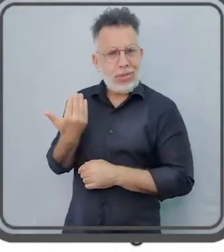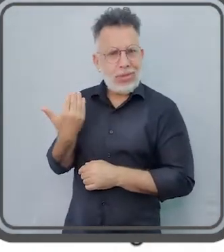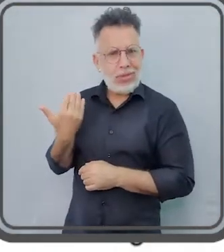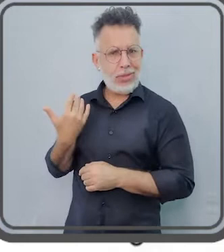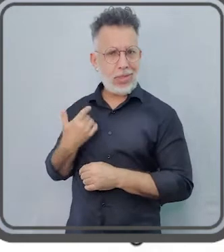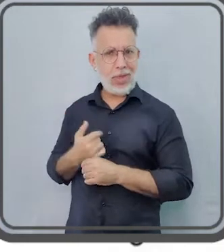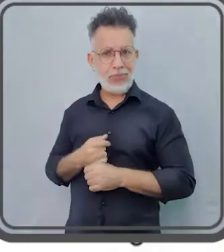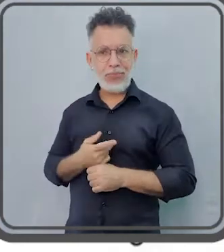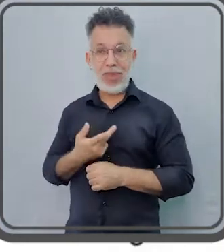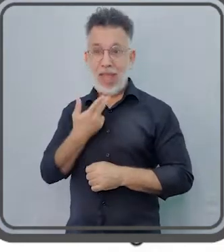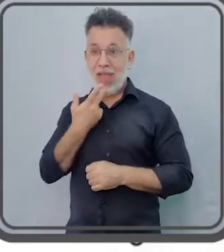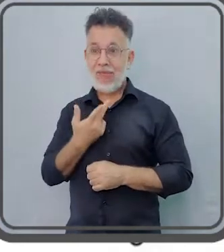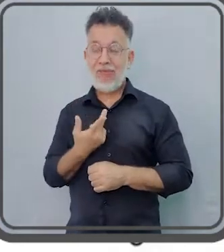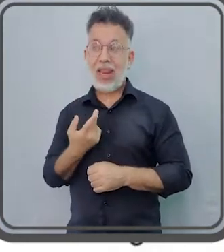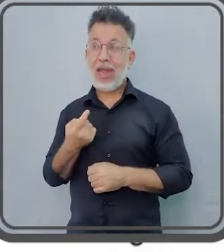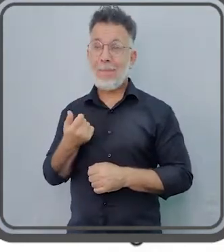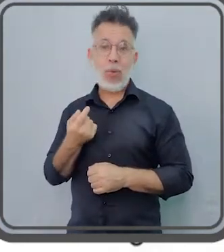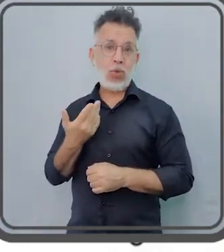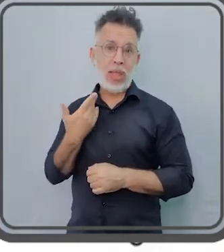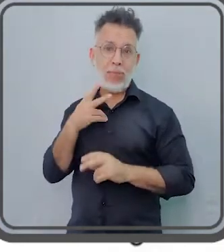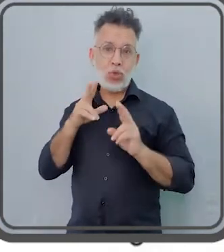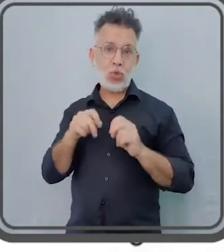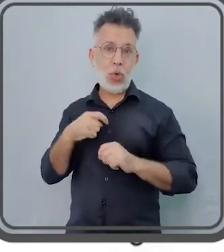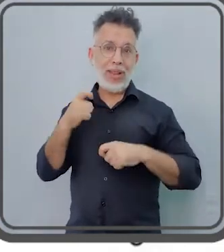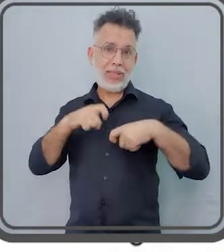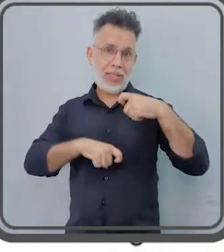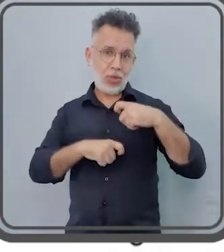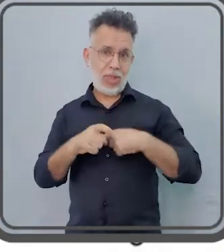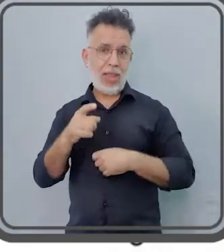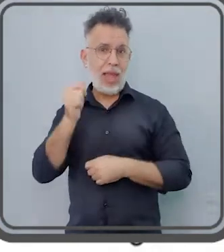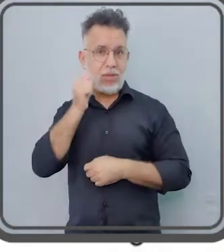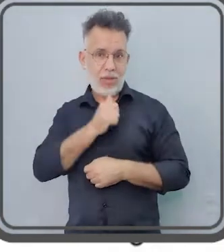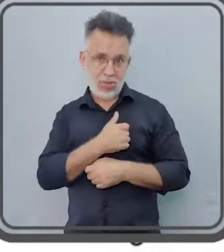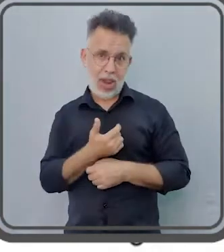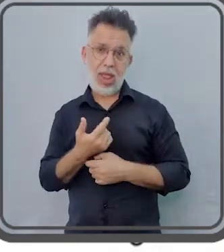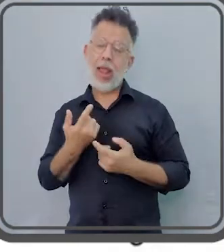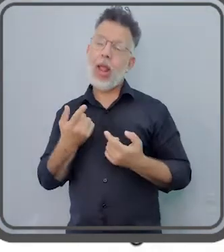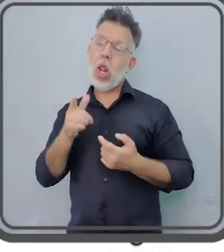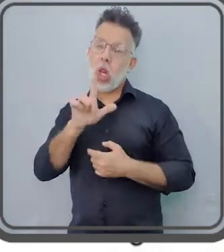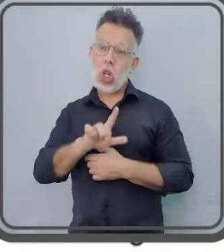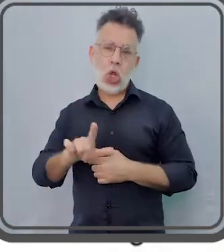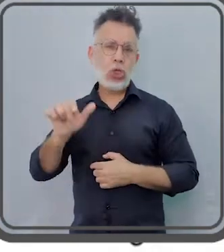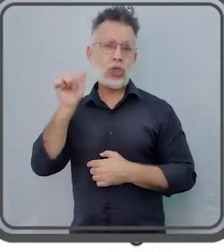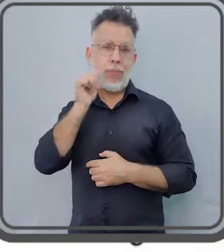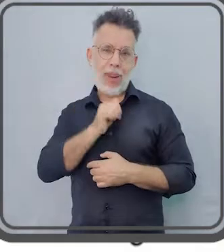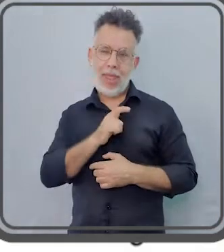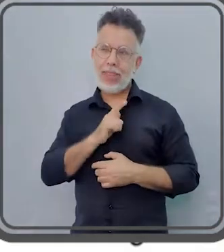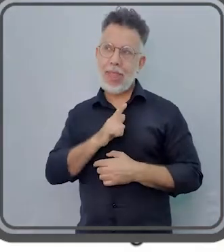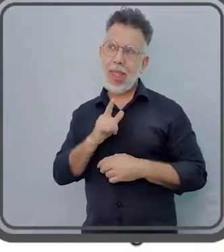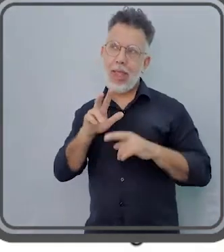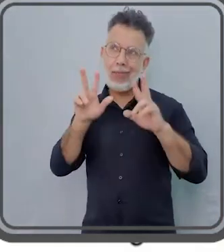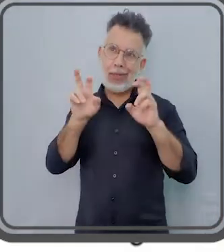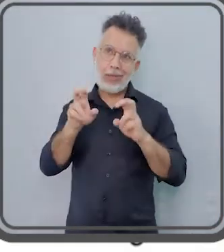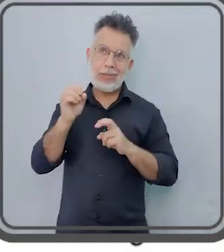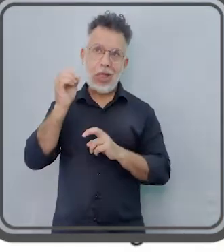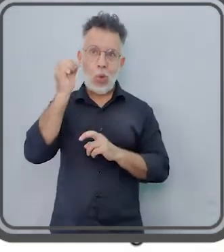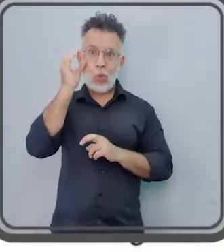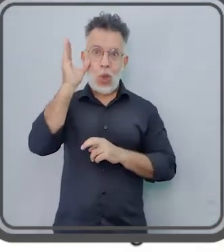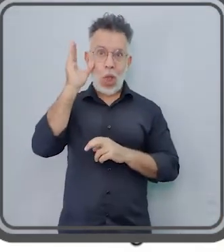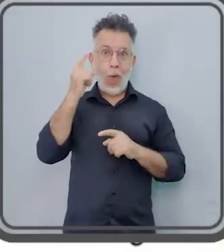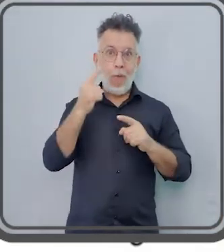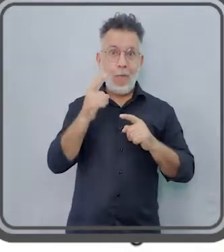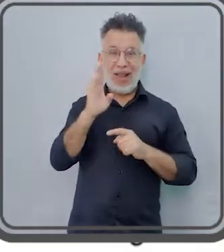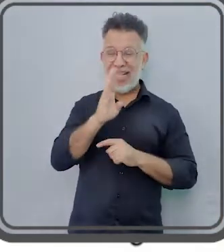há pouco tempo sobre nossa sexualidade. Obviamente que no Brasil tem todo um recorte cultural, o Brasil é muito conservador, somos uma sociedade,